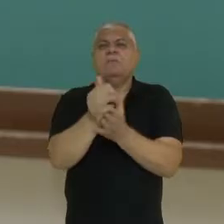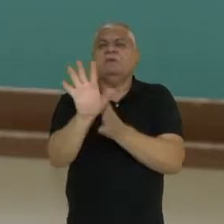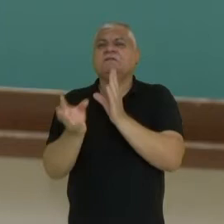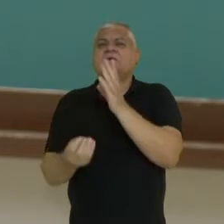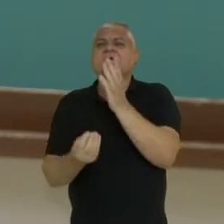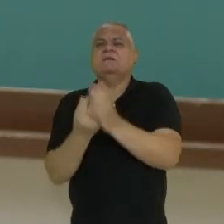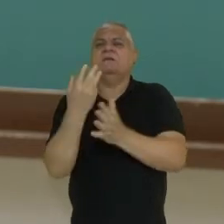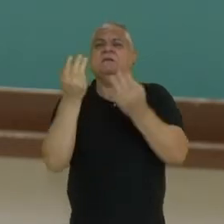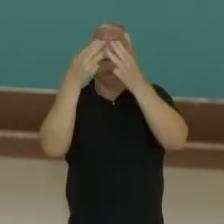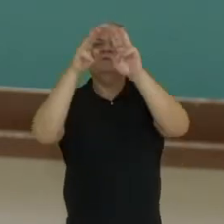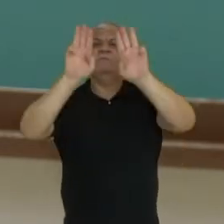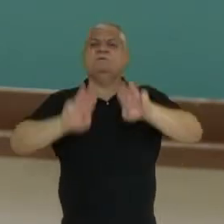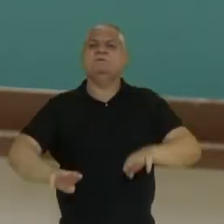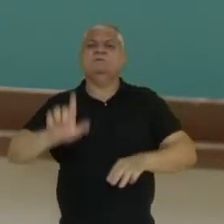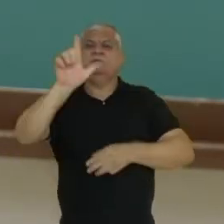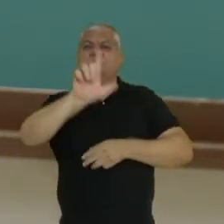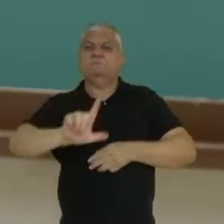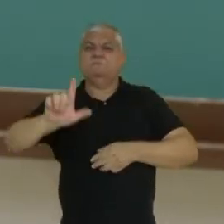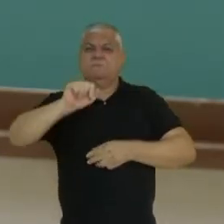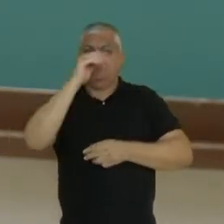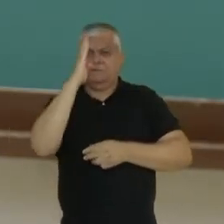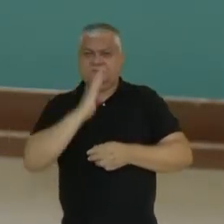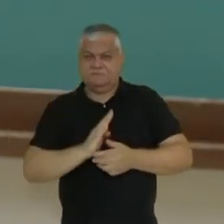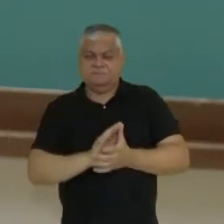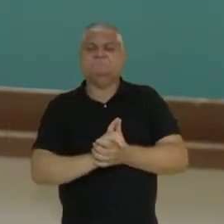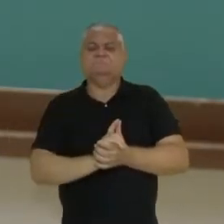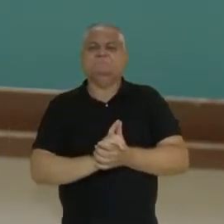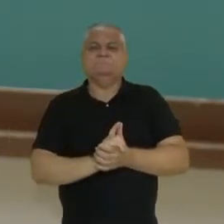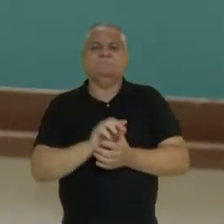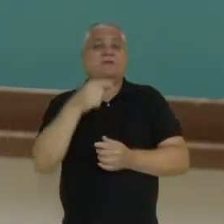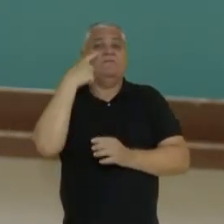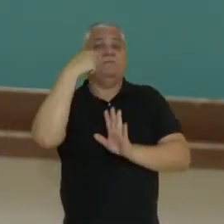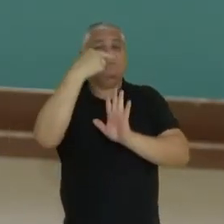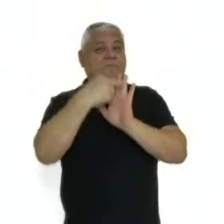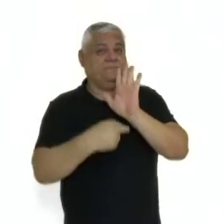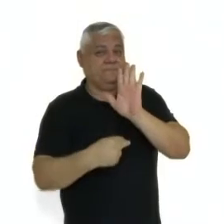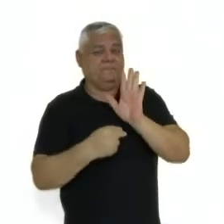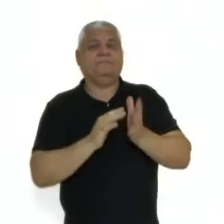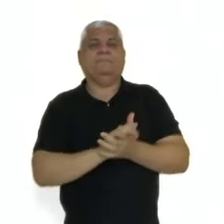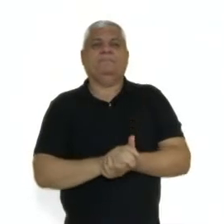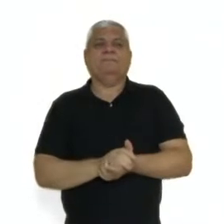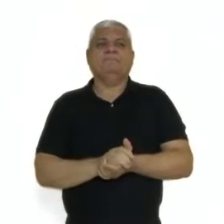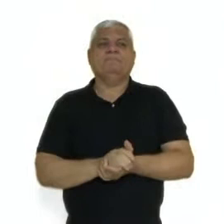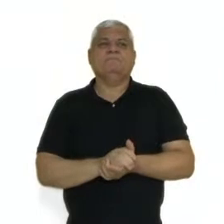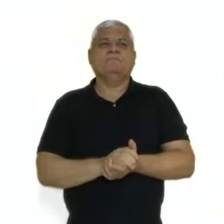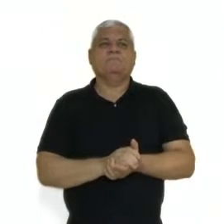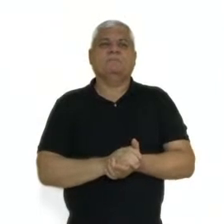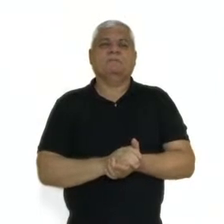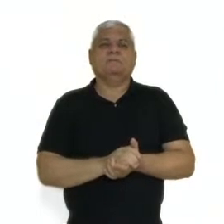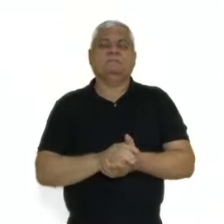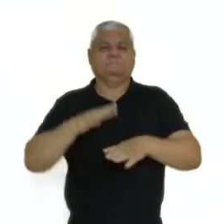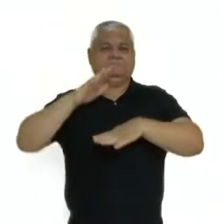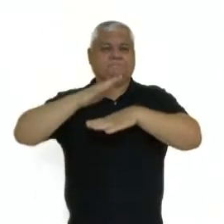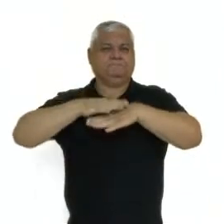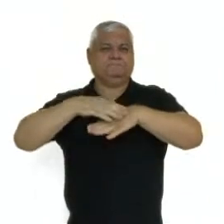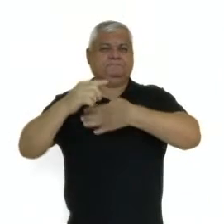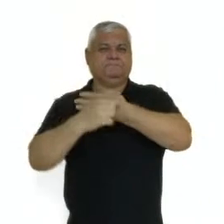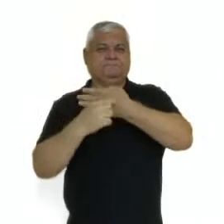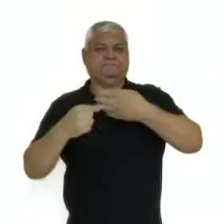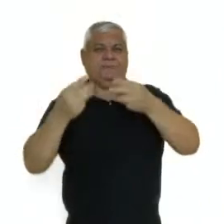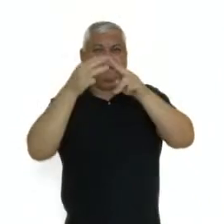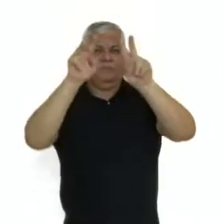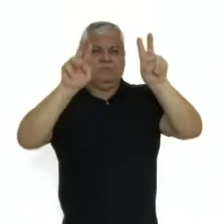o Museu da Literatura Brasileira. Então acompanha a leitura aqui comigo. Segundo a autora, o Museu da